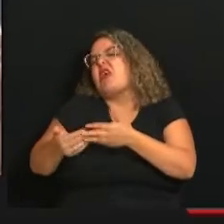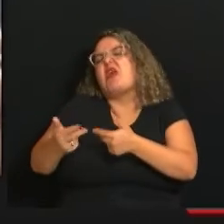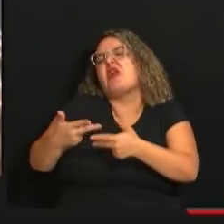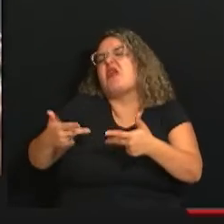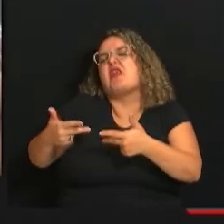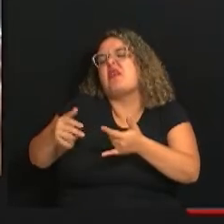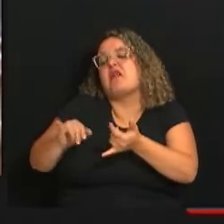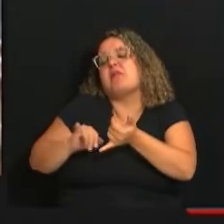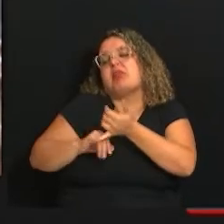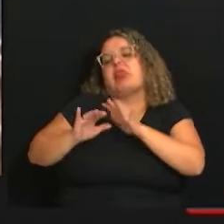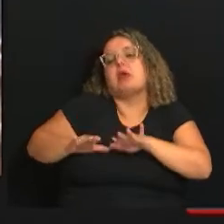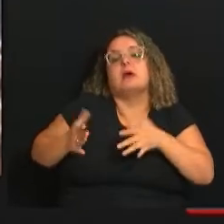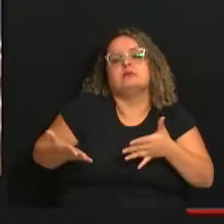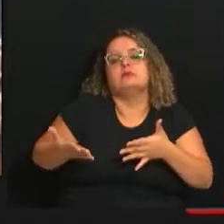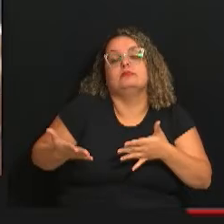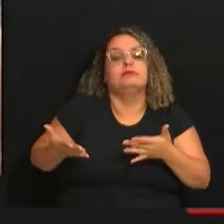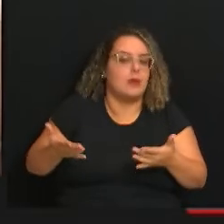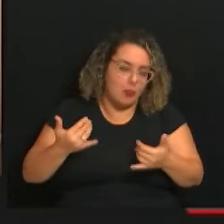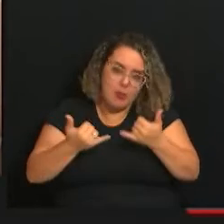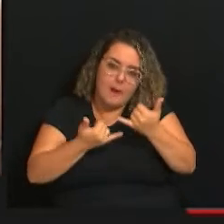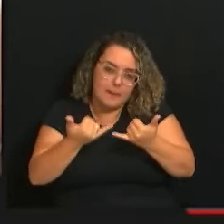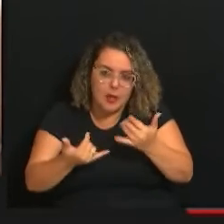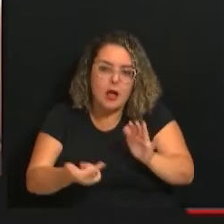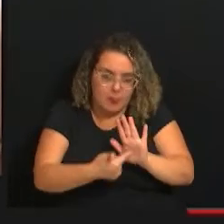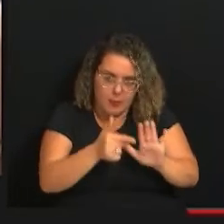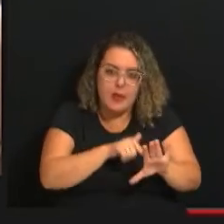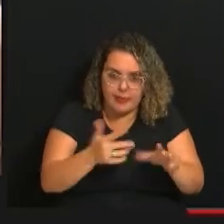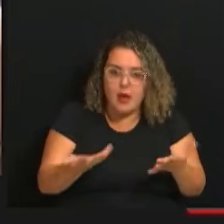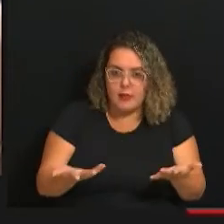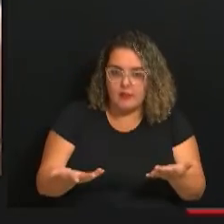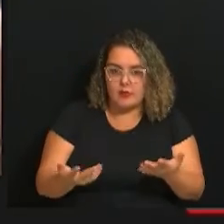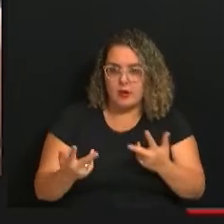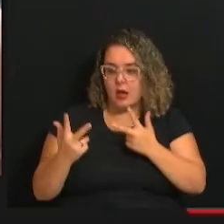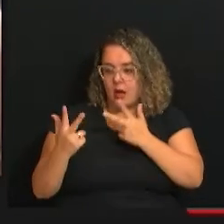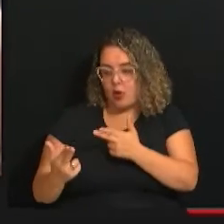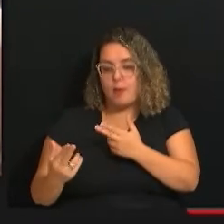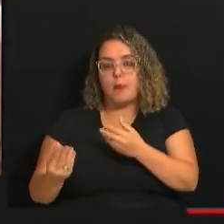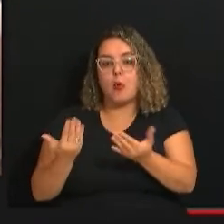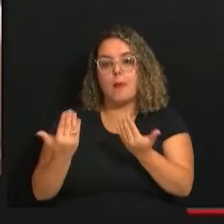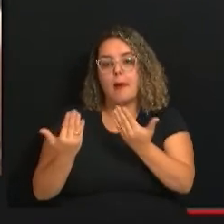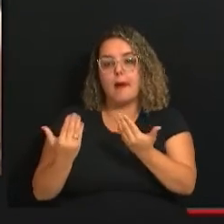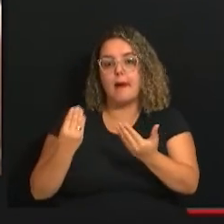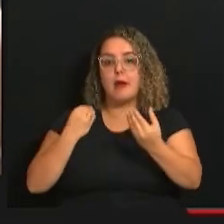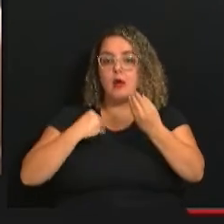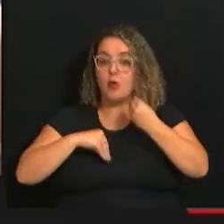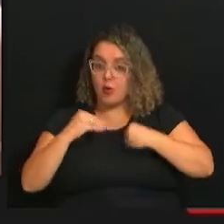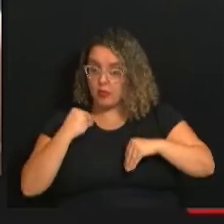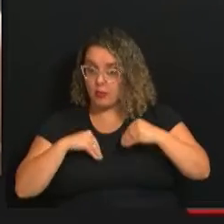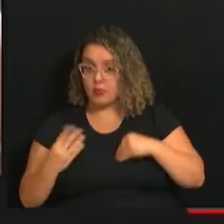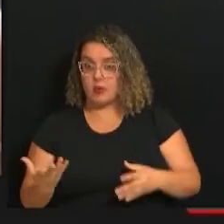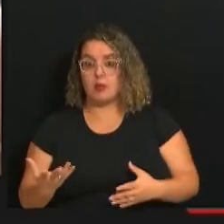Então, eu tinha pressão de advogado, de parte, eu tinha pressão da sociedade, eu tinha pressão da OAB, eu tinha